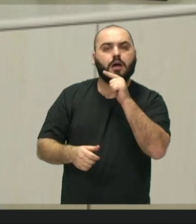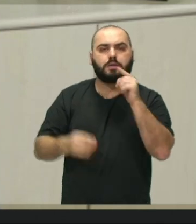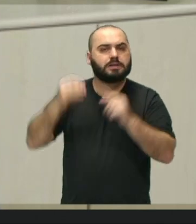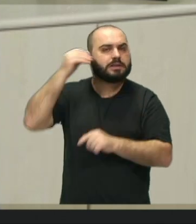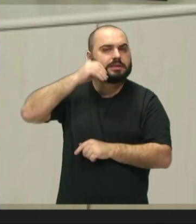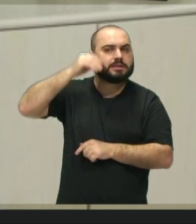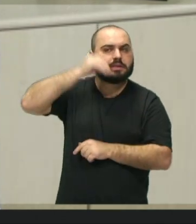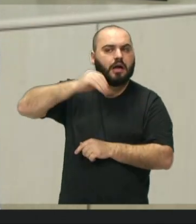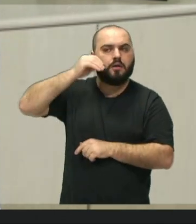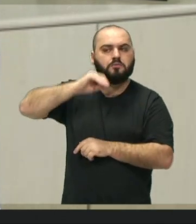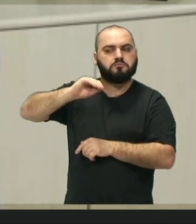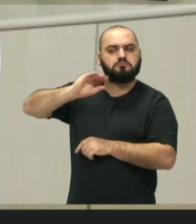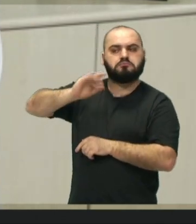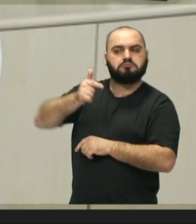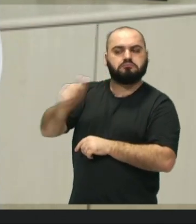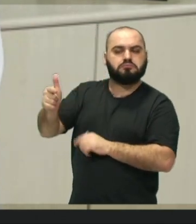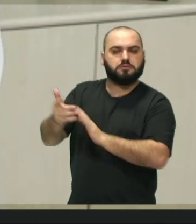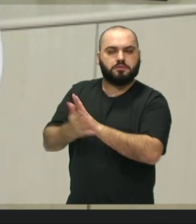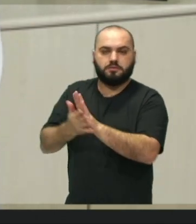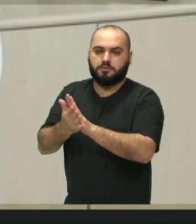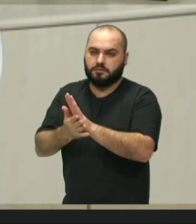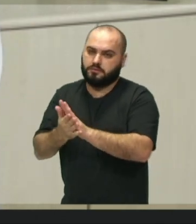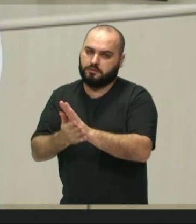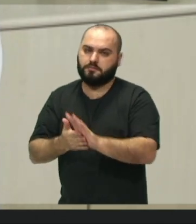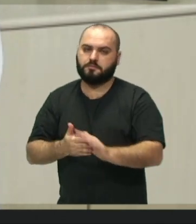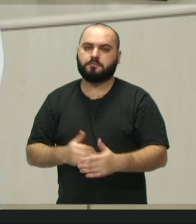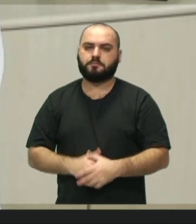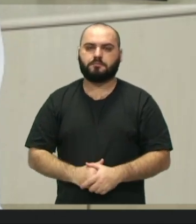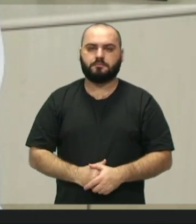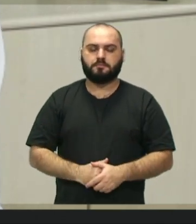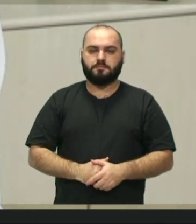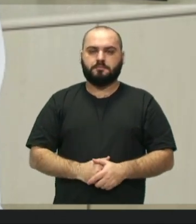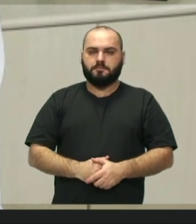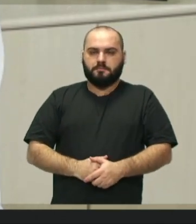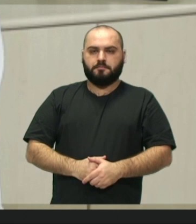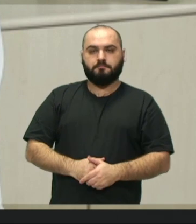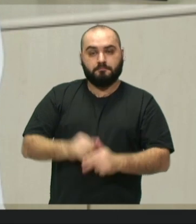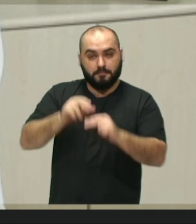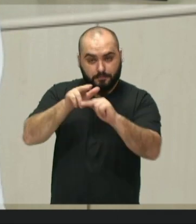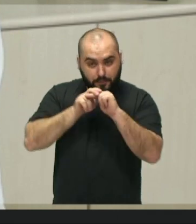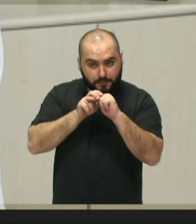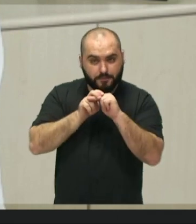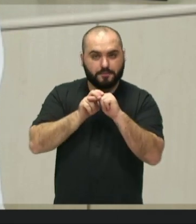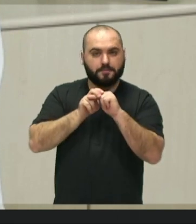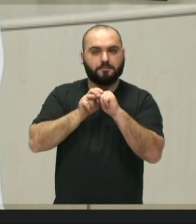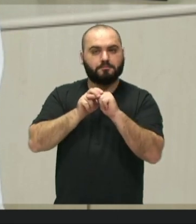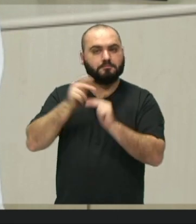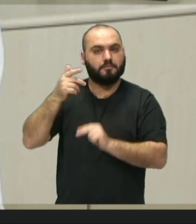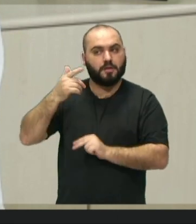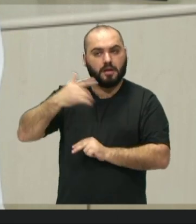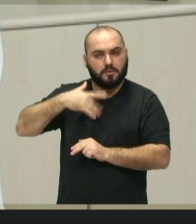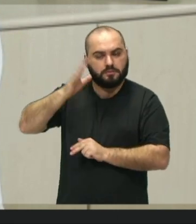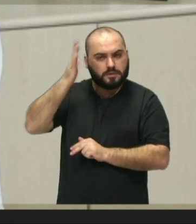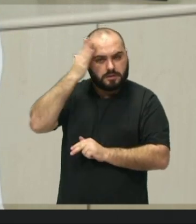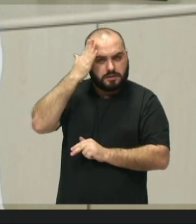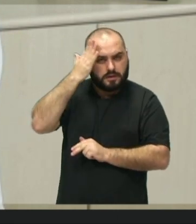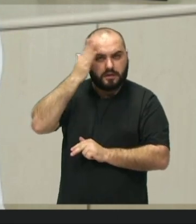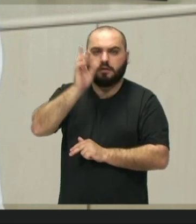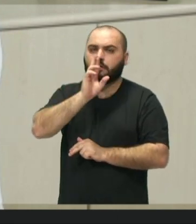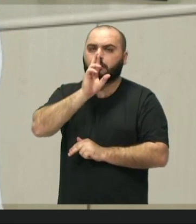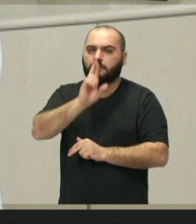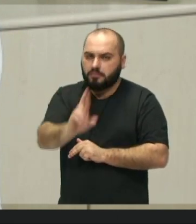normais, aceitáveis, dentro daquilo que dispõe a legislação. Então, eu não tenho dúvida que,